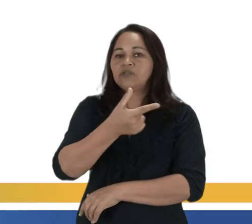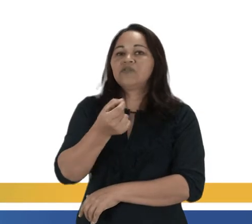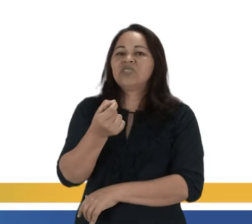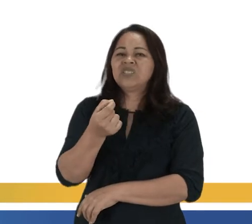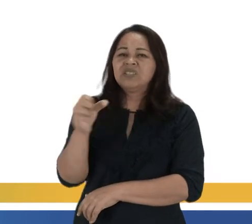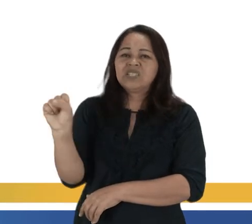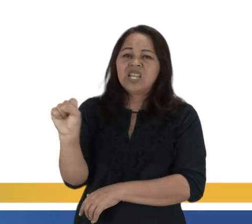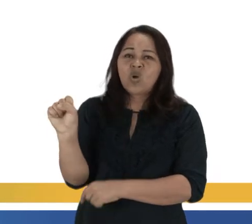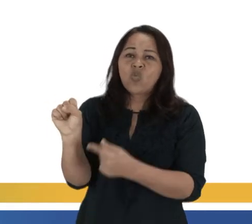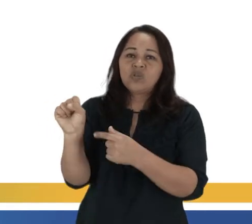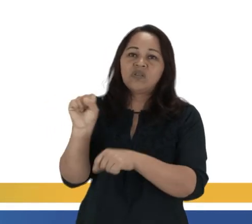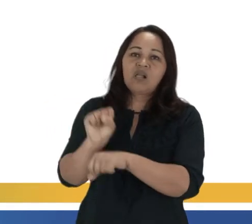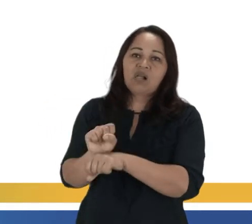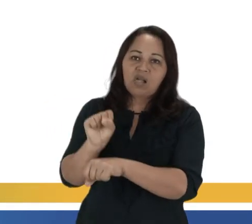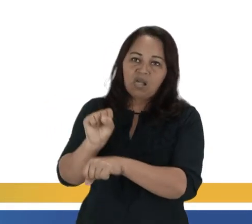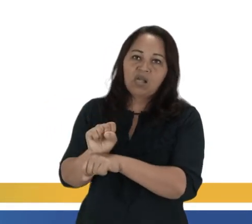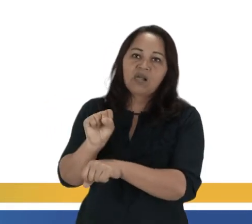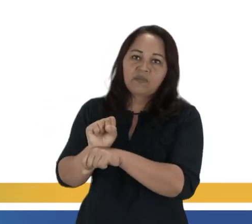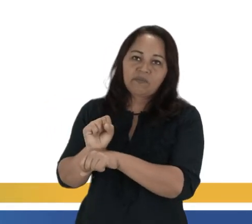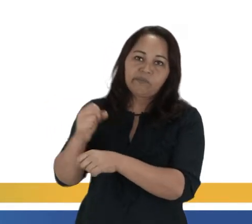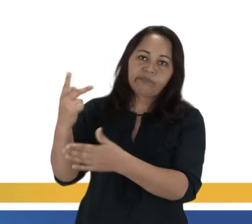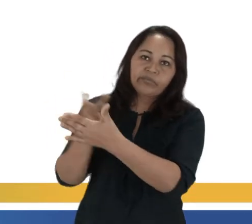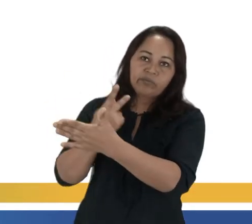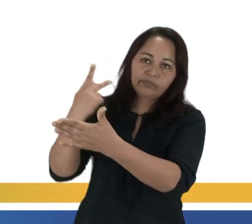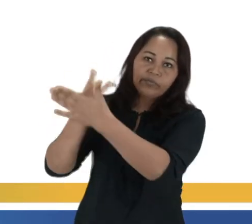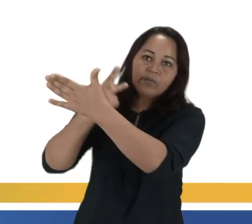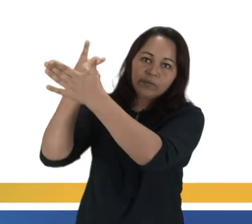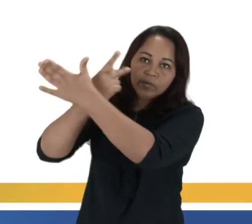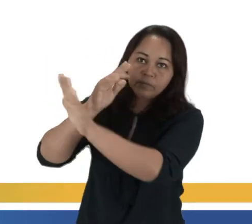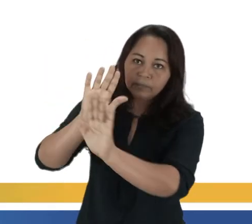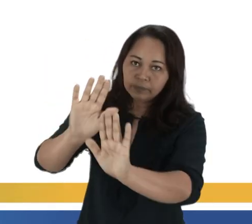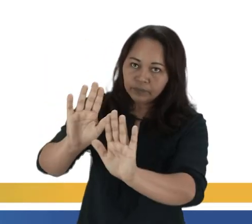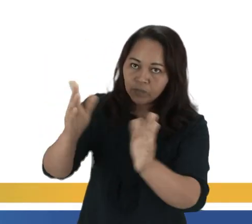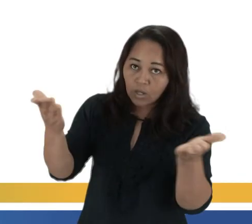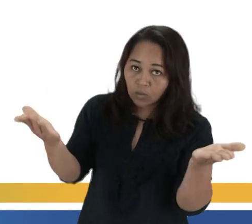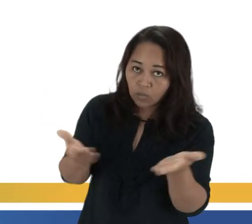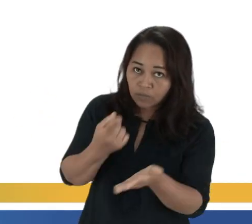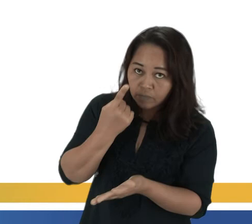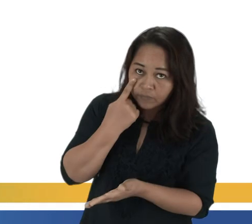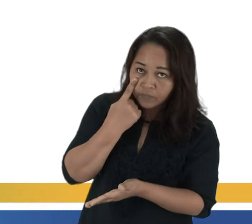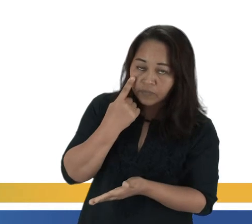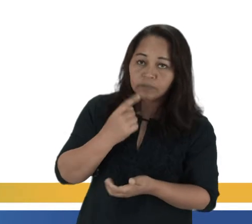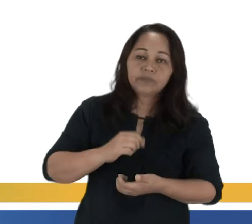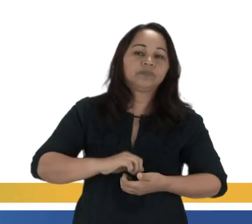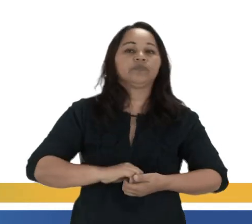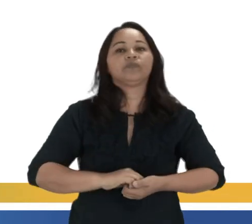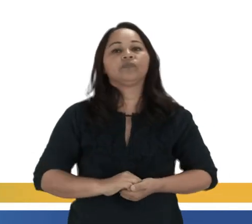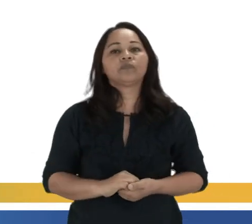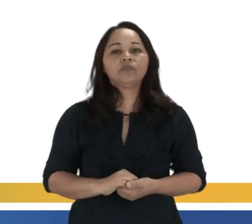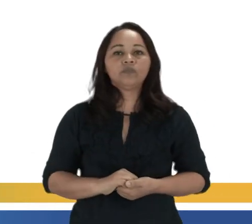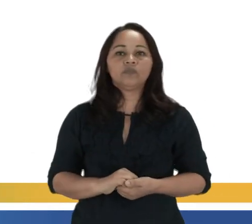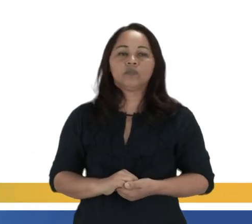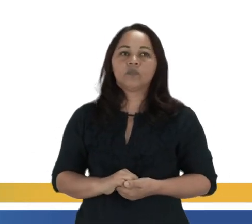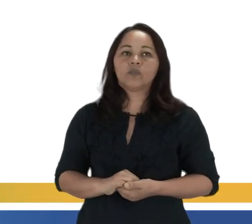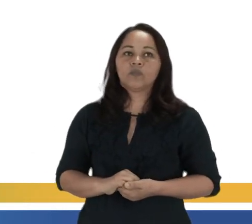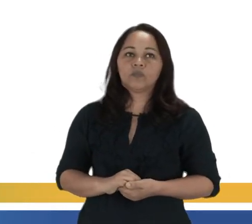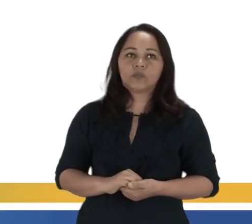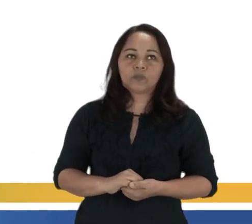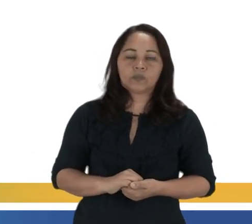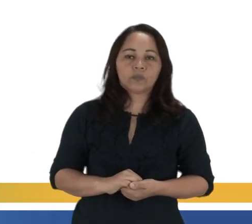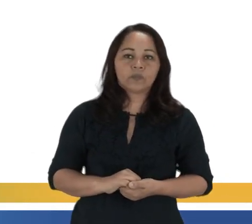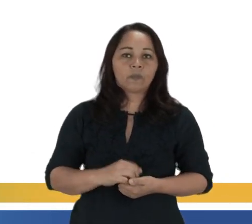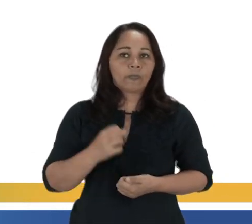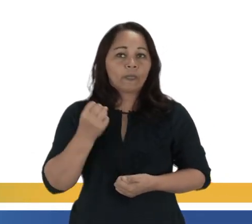Vamos imaginar aqui, vamos formular a nossa sequência, tá bom? Então olha só.